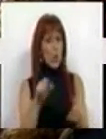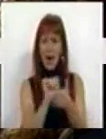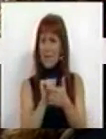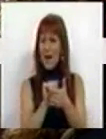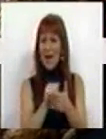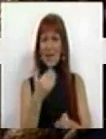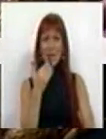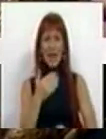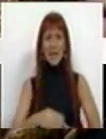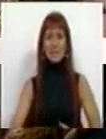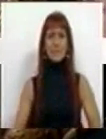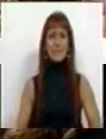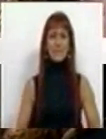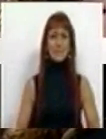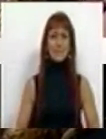apagada